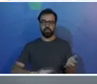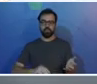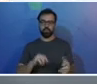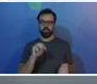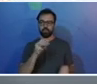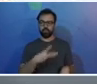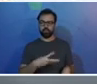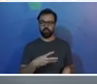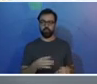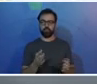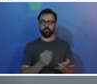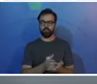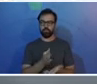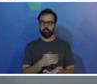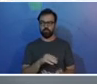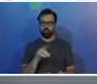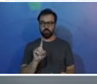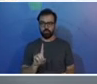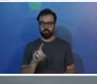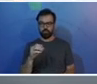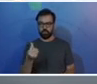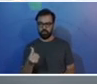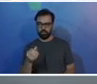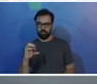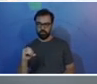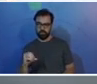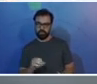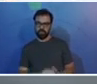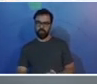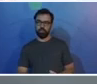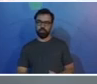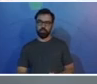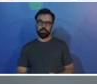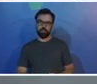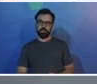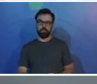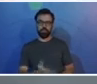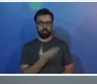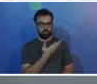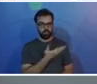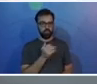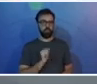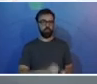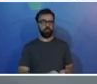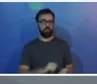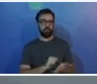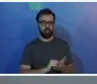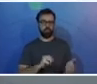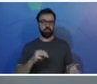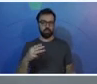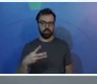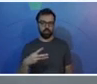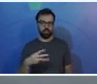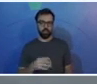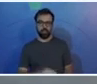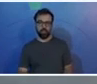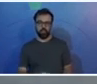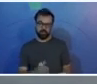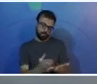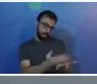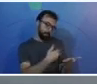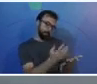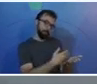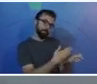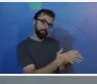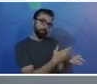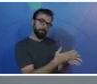3 da página 160. Exercício 2 já está explicado. Vamos para o exercício 3, lá na última